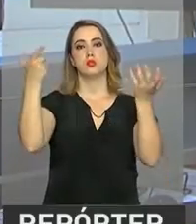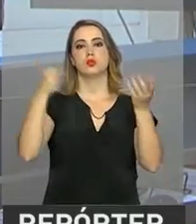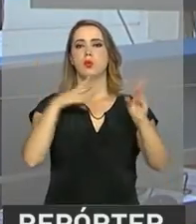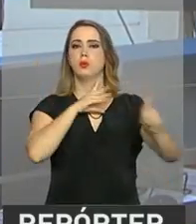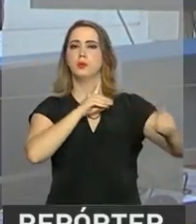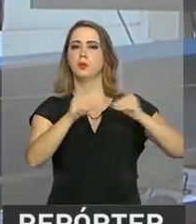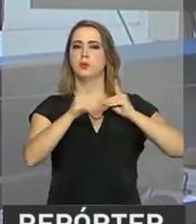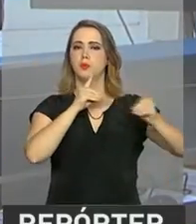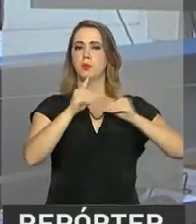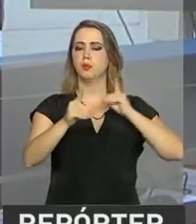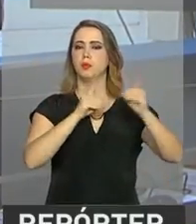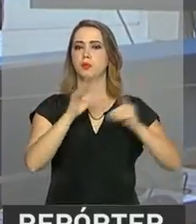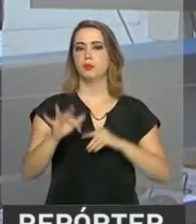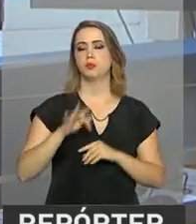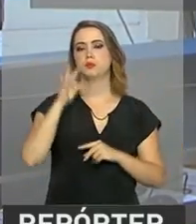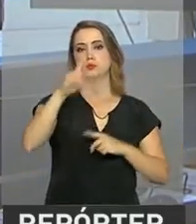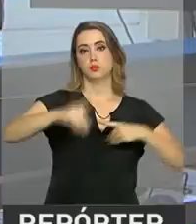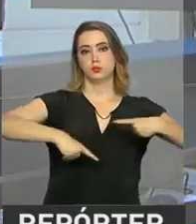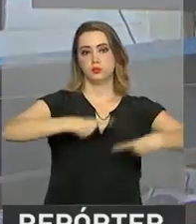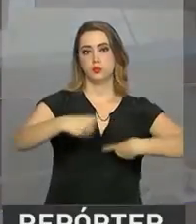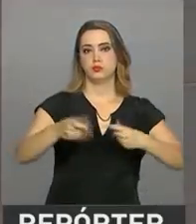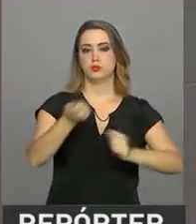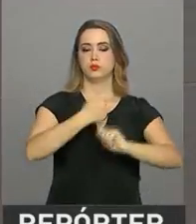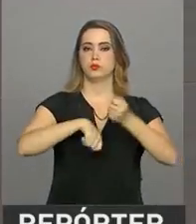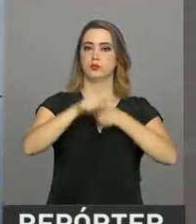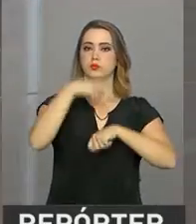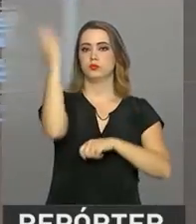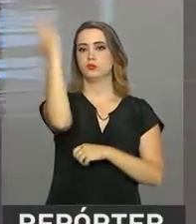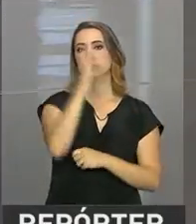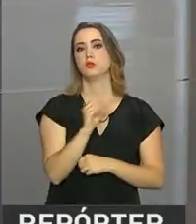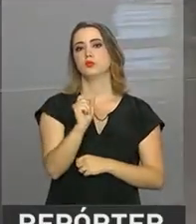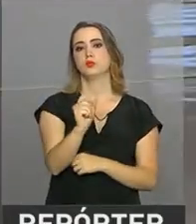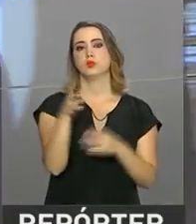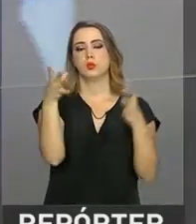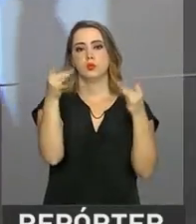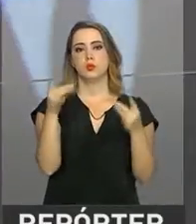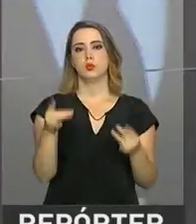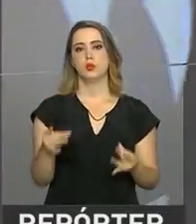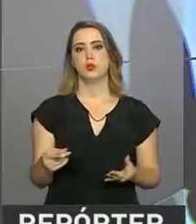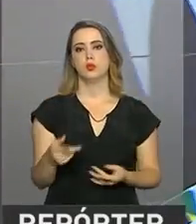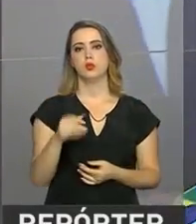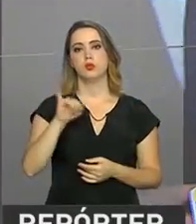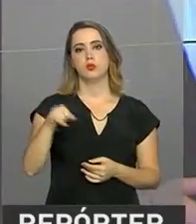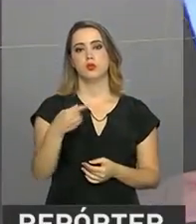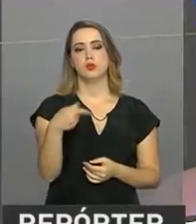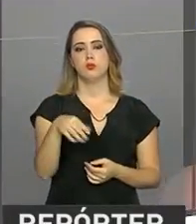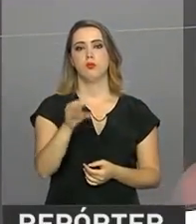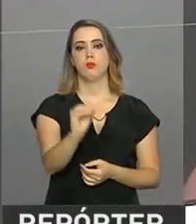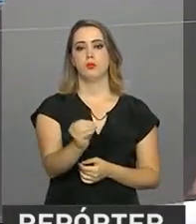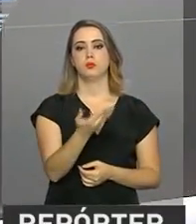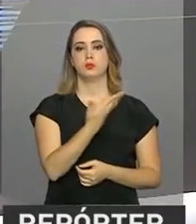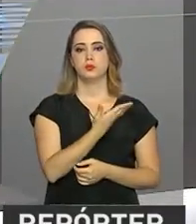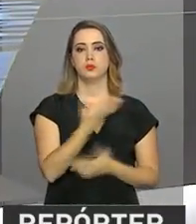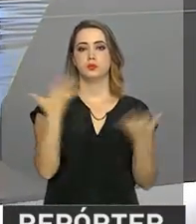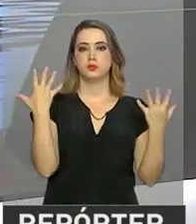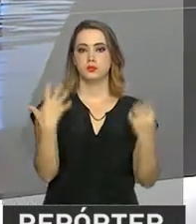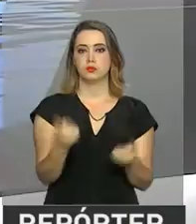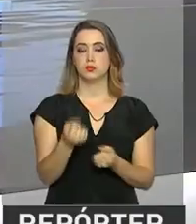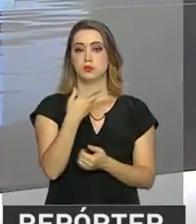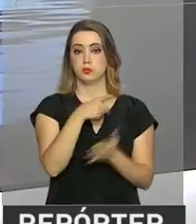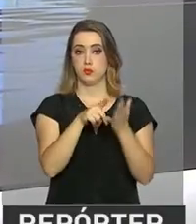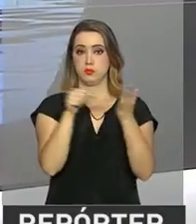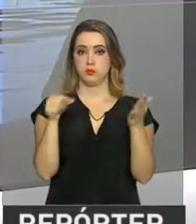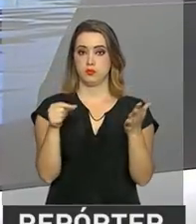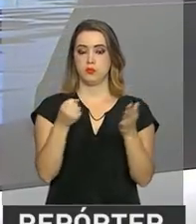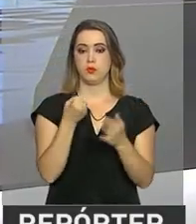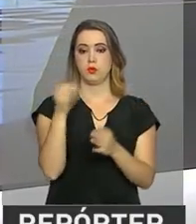político e econômico do brasil quem traz os detalhes para a gente o repórter joão pedro neto que já está aqui na tela comigo e fala direto do palácio do planalto